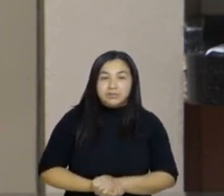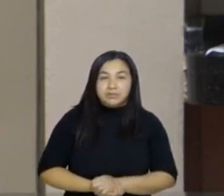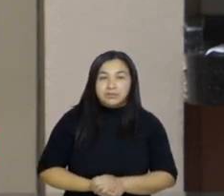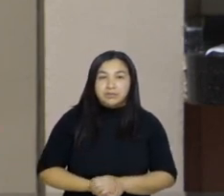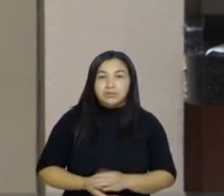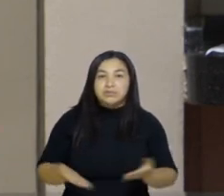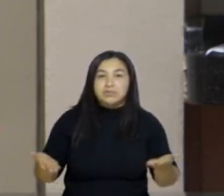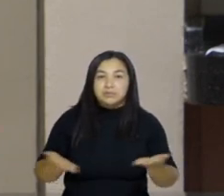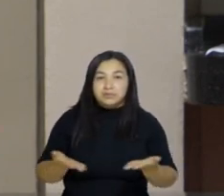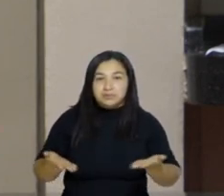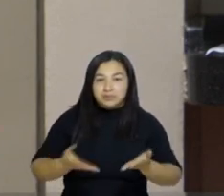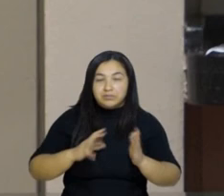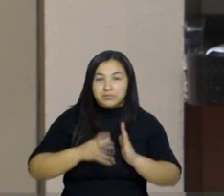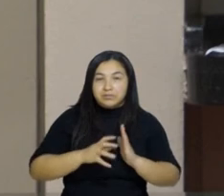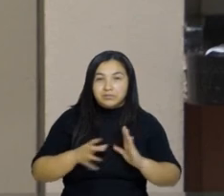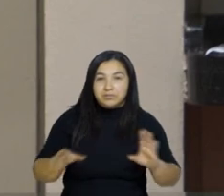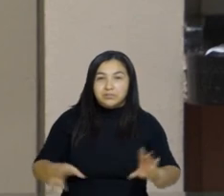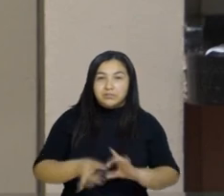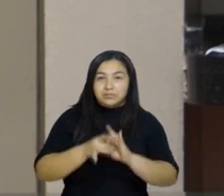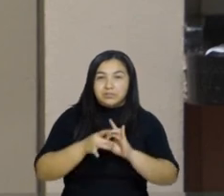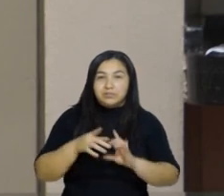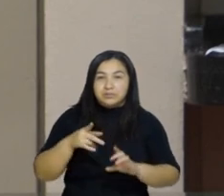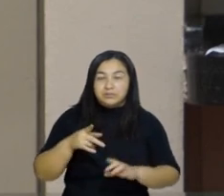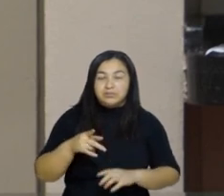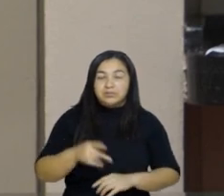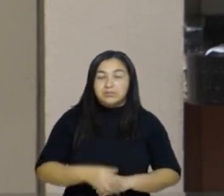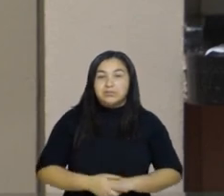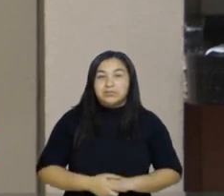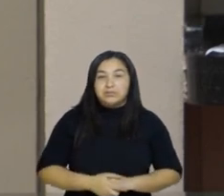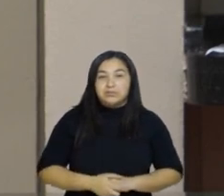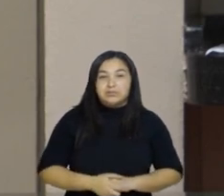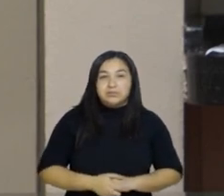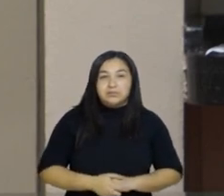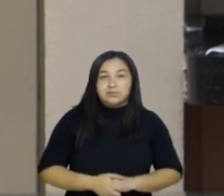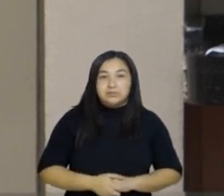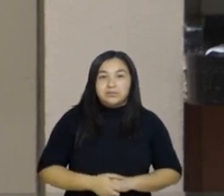Próximo horário, Bloco União PSD-PTB.